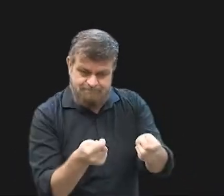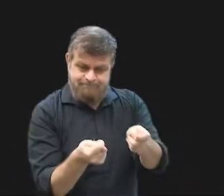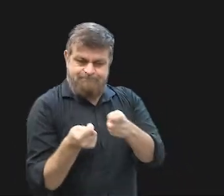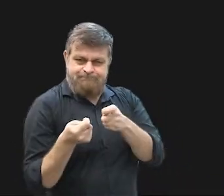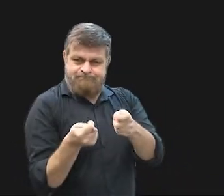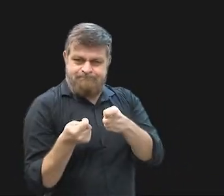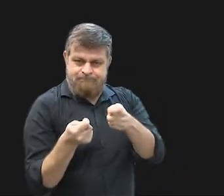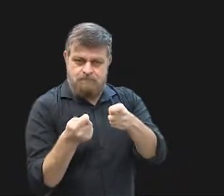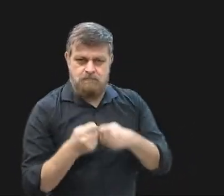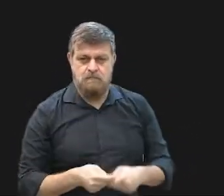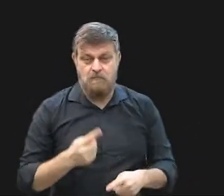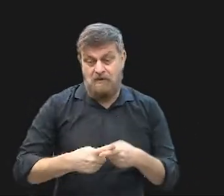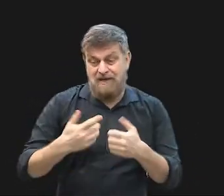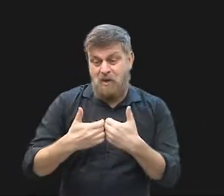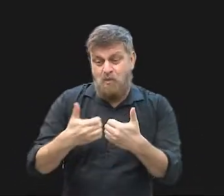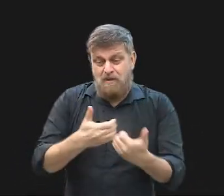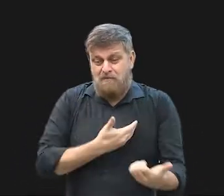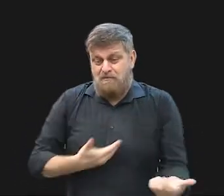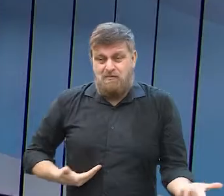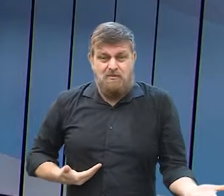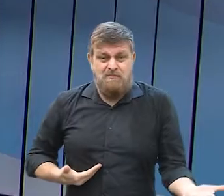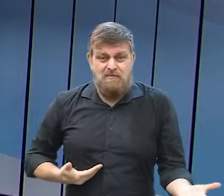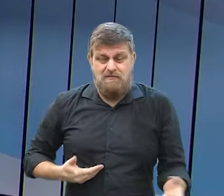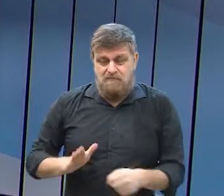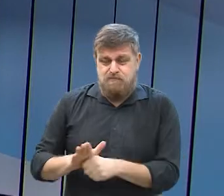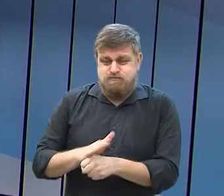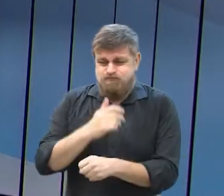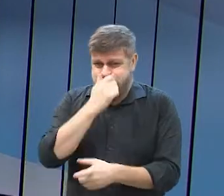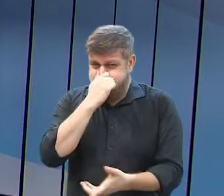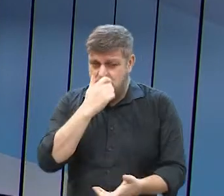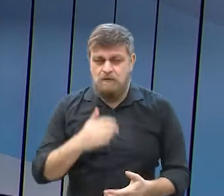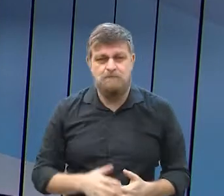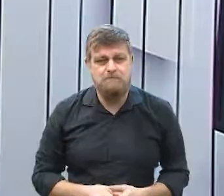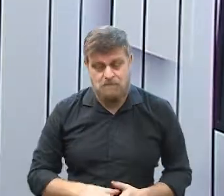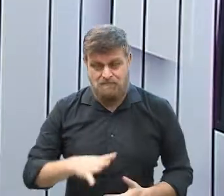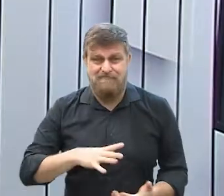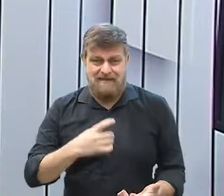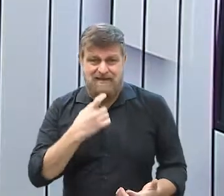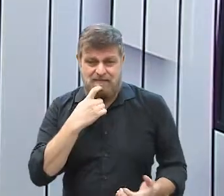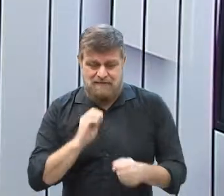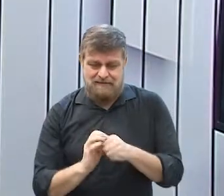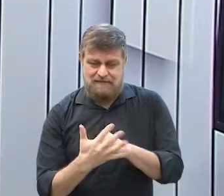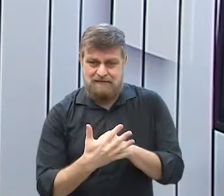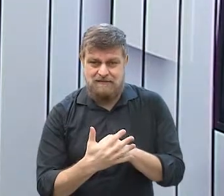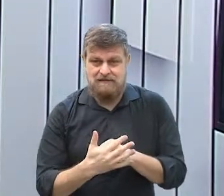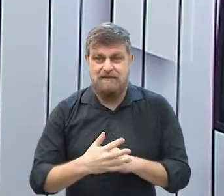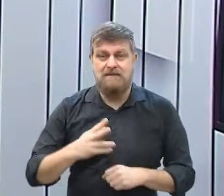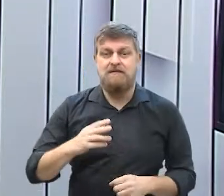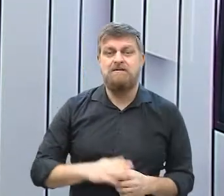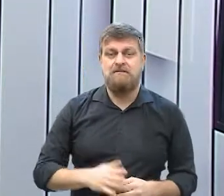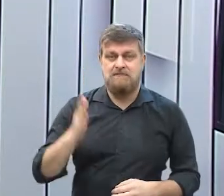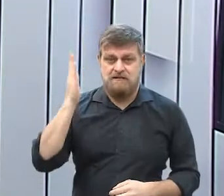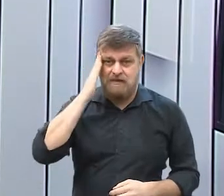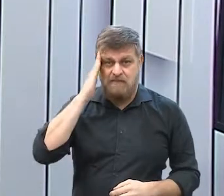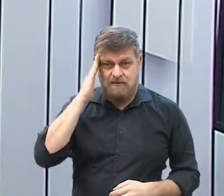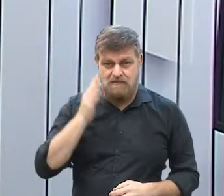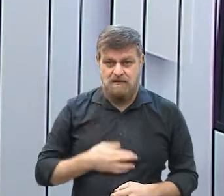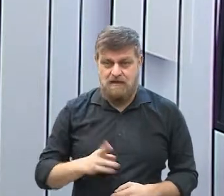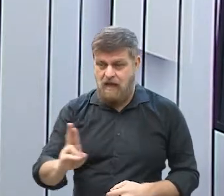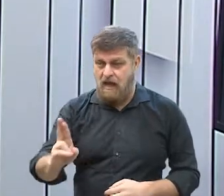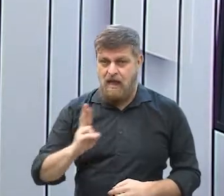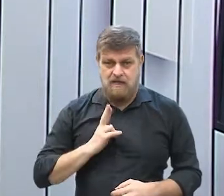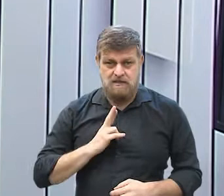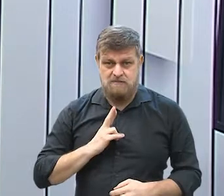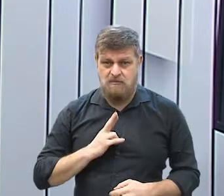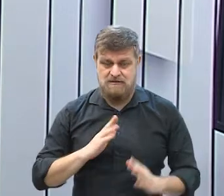pandemia, da transmissão do vírus na cidade de Campinas. E lembrando que a gente ainda não tem o retorno confirmado da